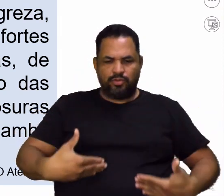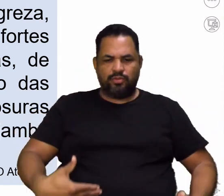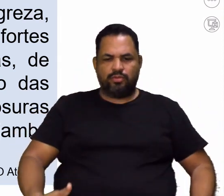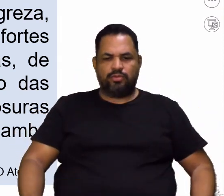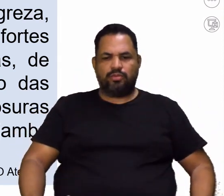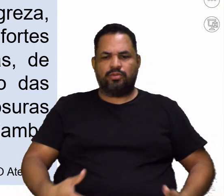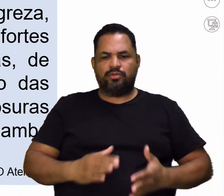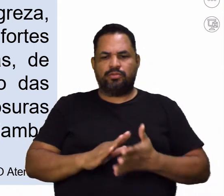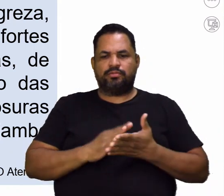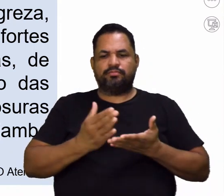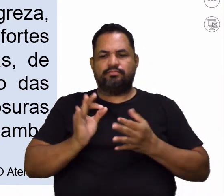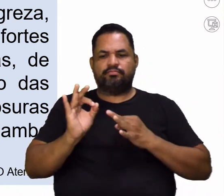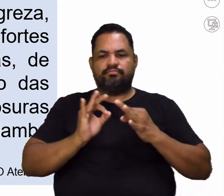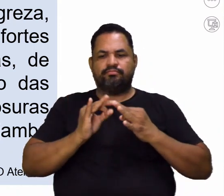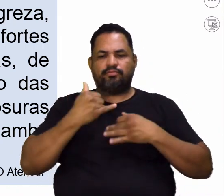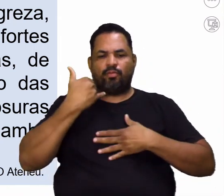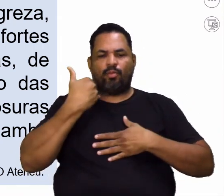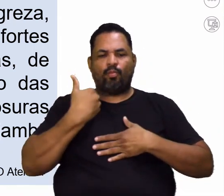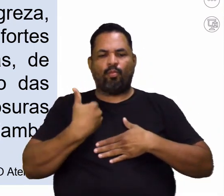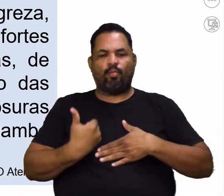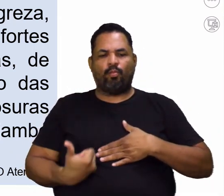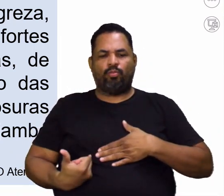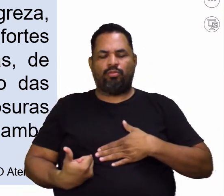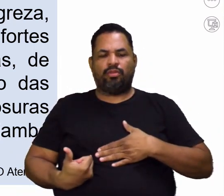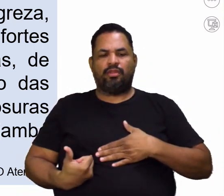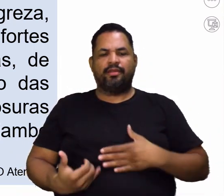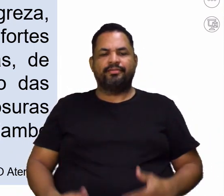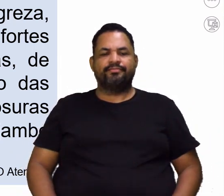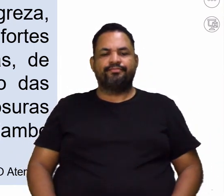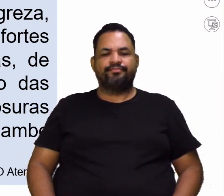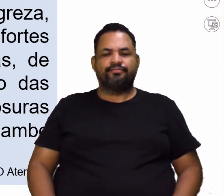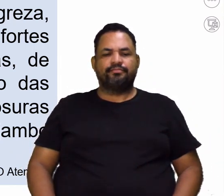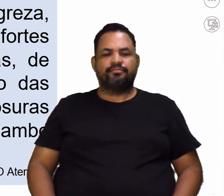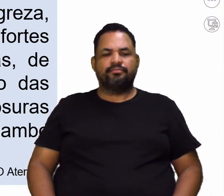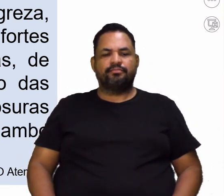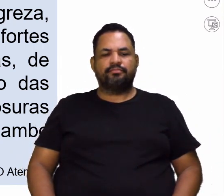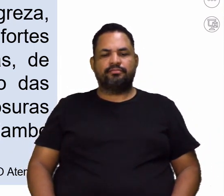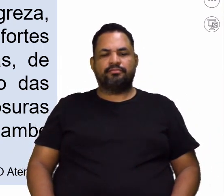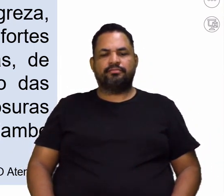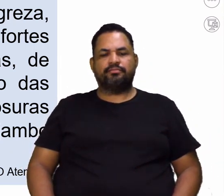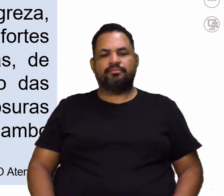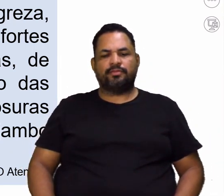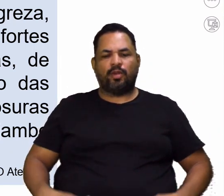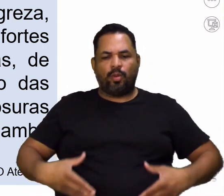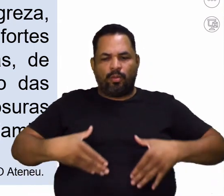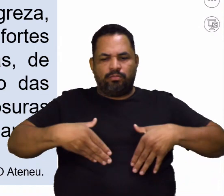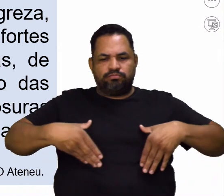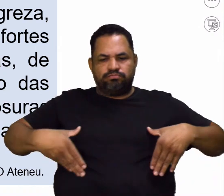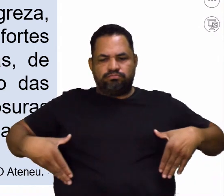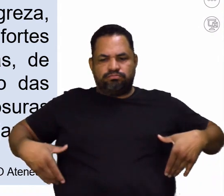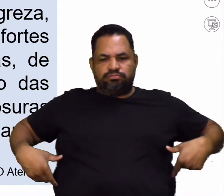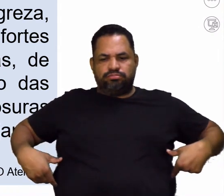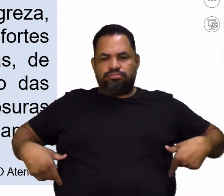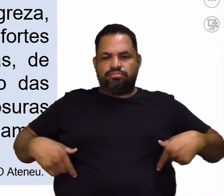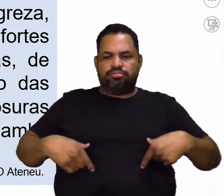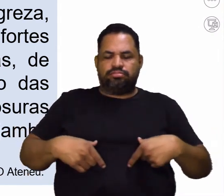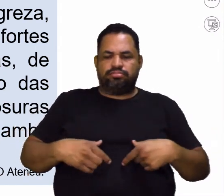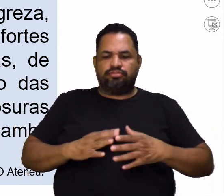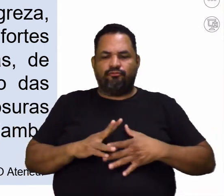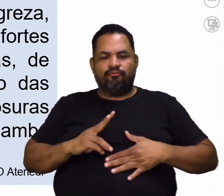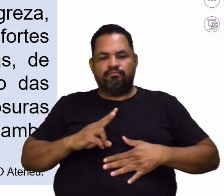por Graciosa magreza elegindo porém o tronco sobre